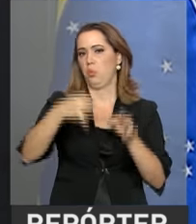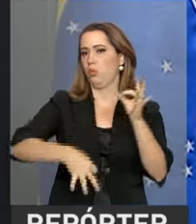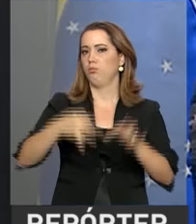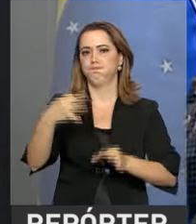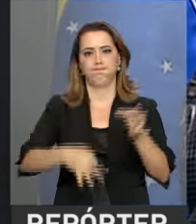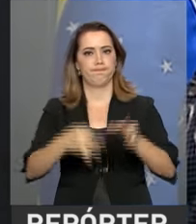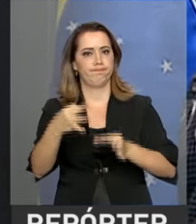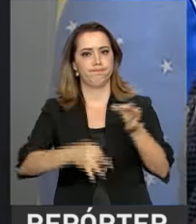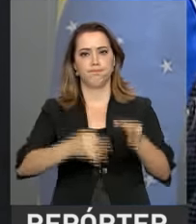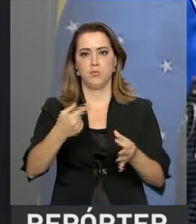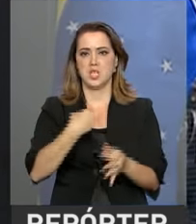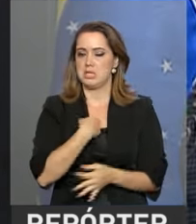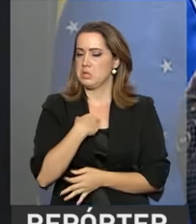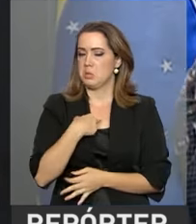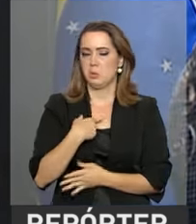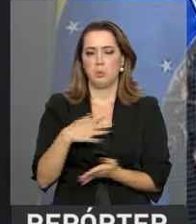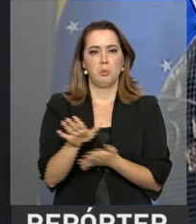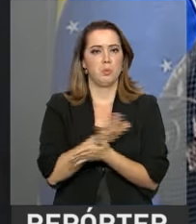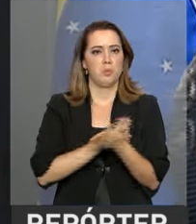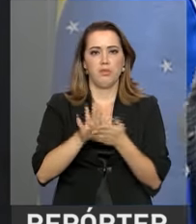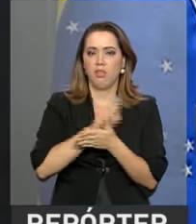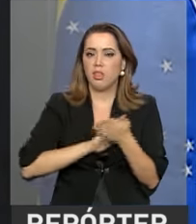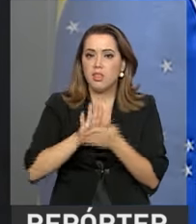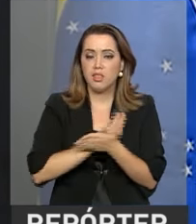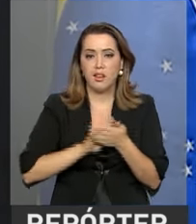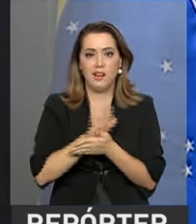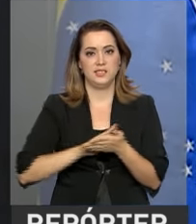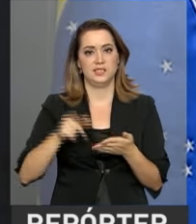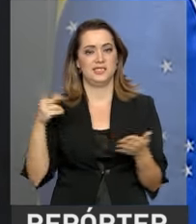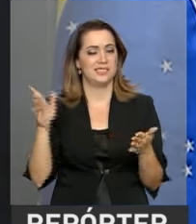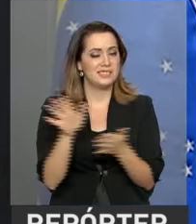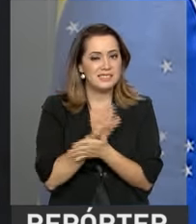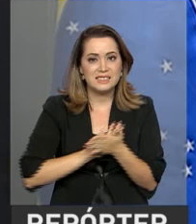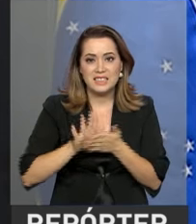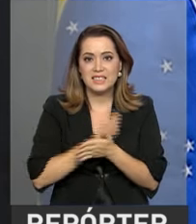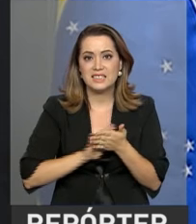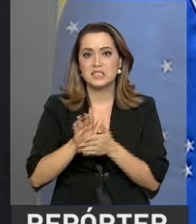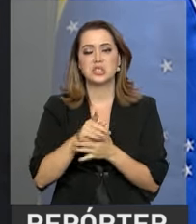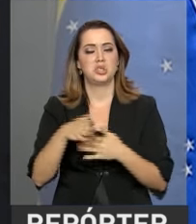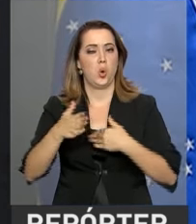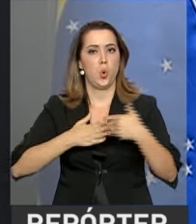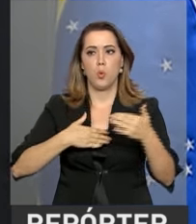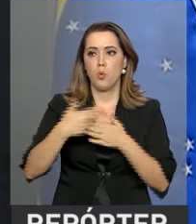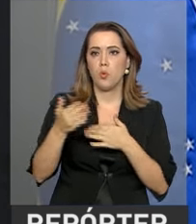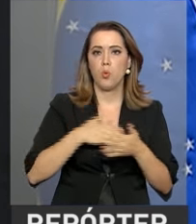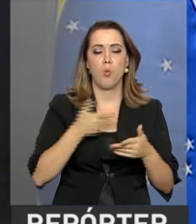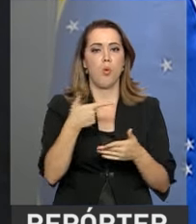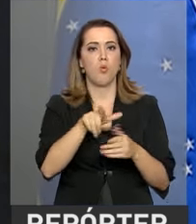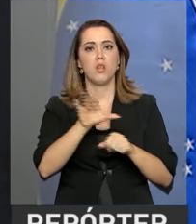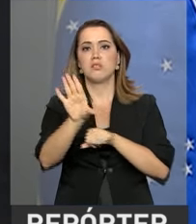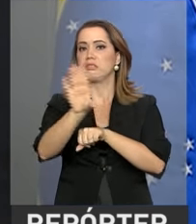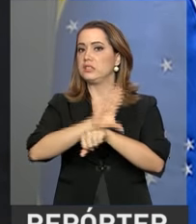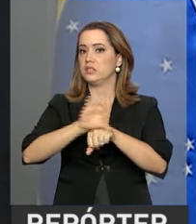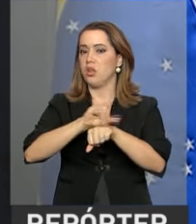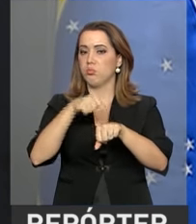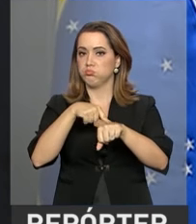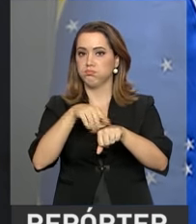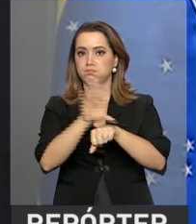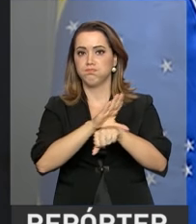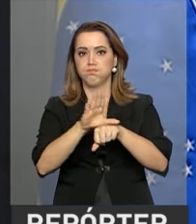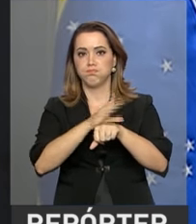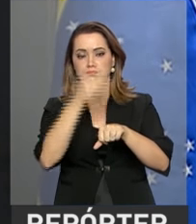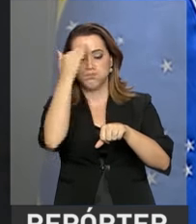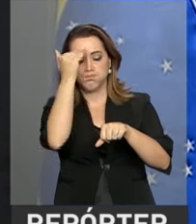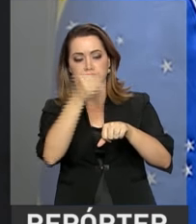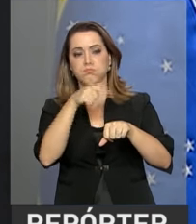justiça. Eu não atentei em nada, em absolutamente nada, contra qualquer dos dispositivos da Constituição